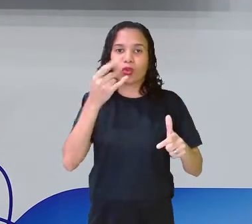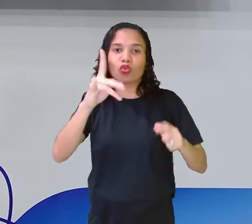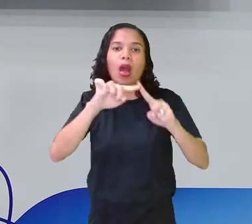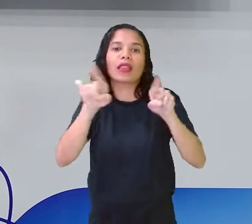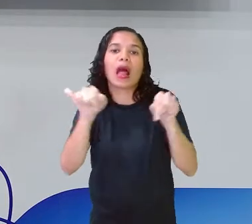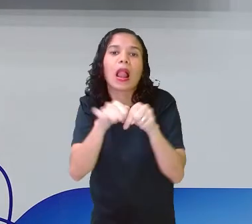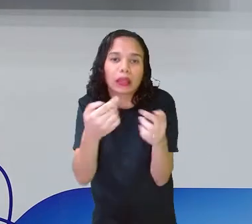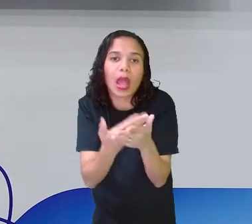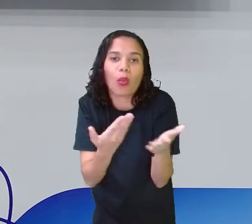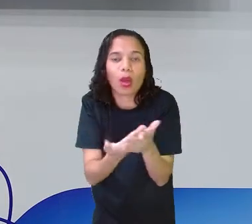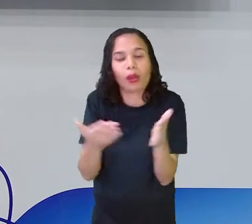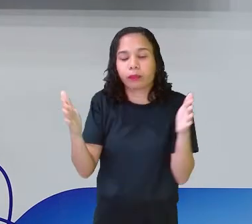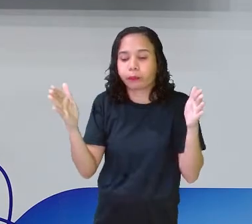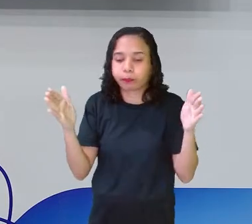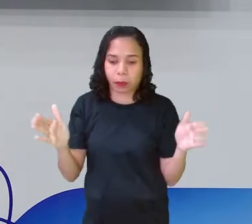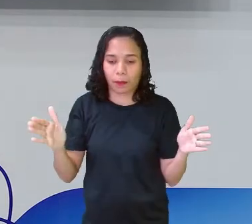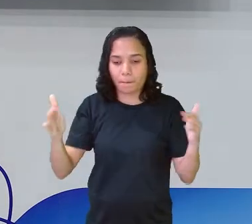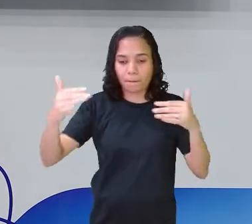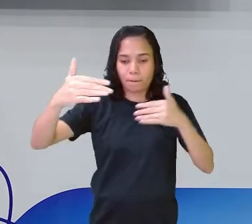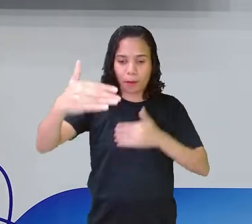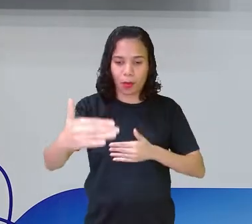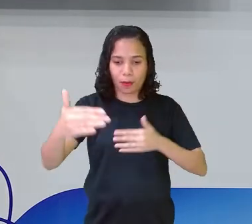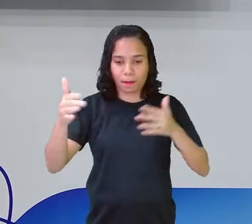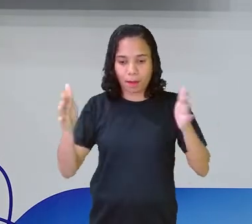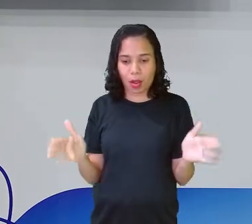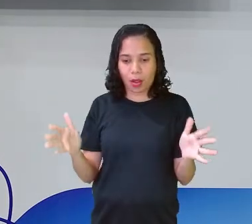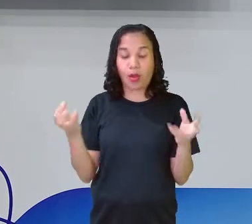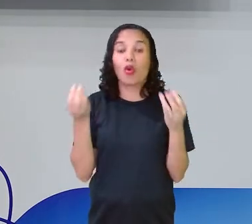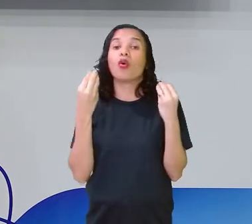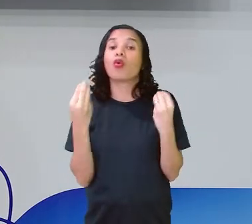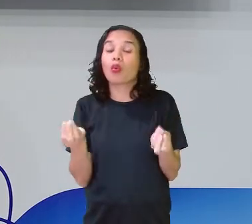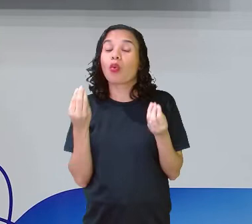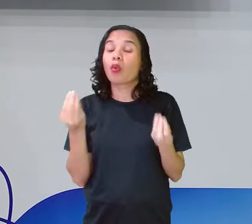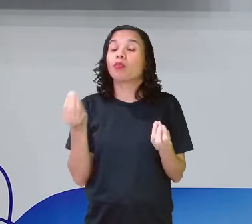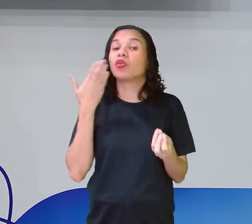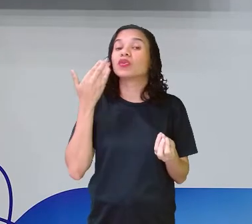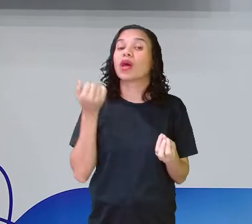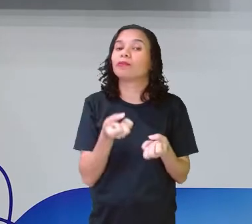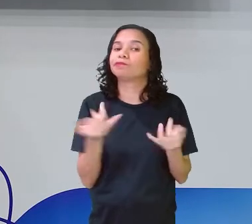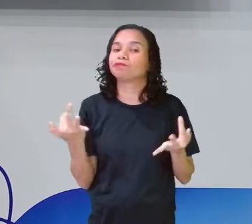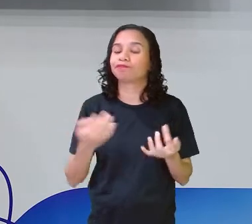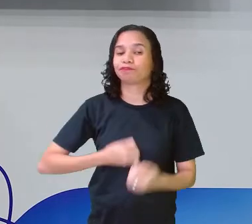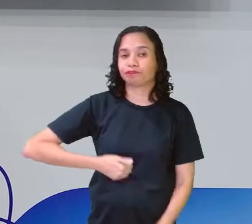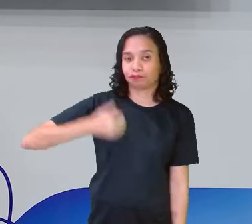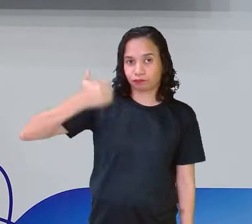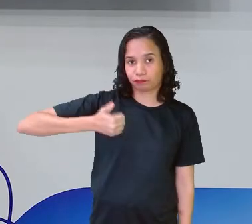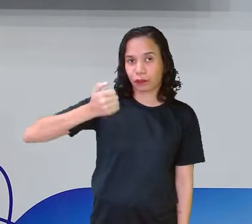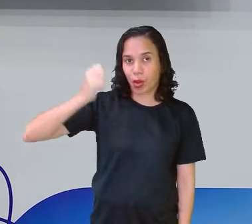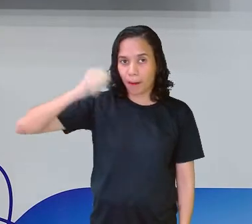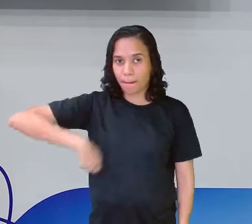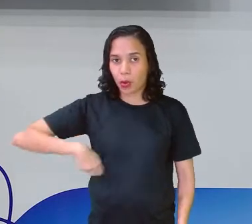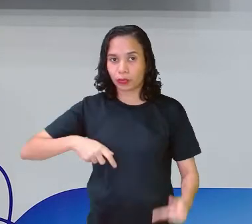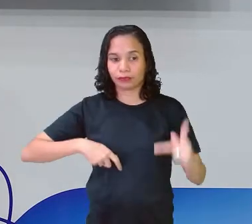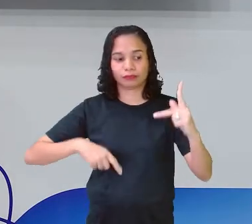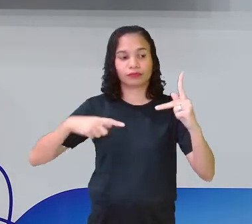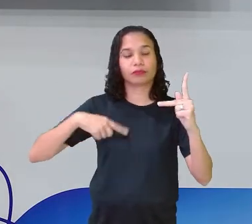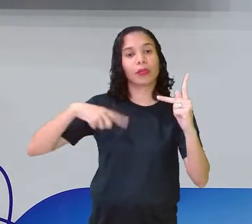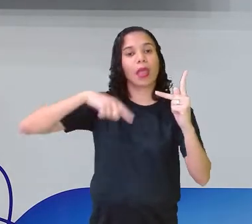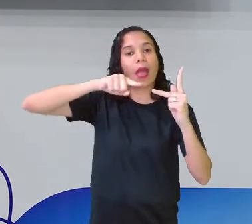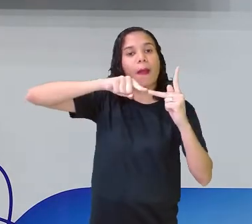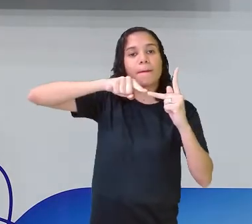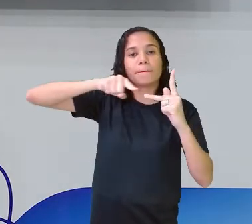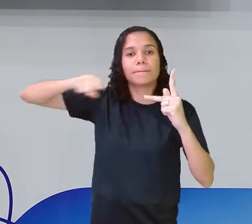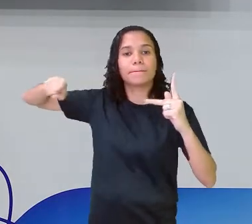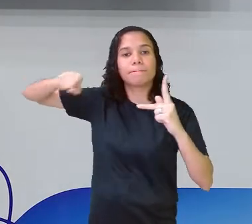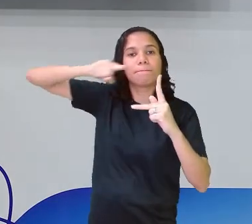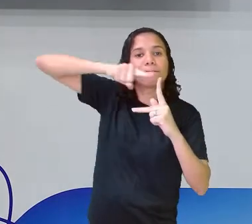por exemplo. Eu tenho duas formas de fazer uma medição. Primeiramente, eu posso medir o perímetro.